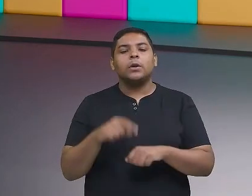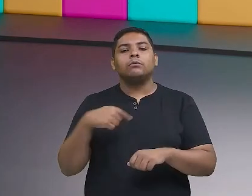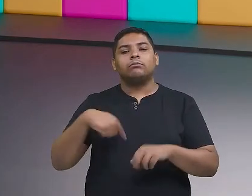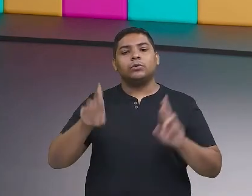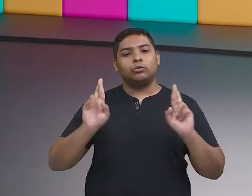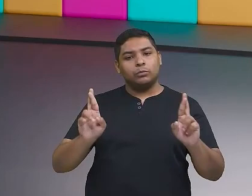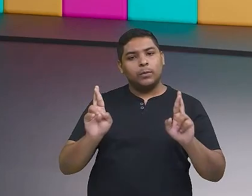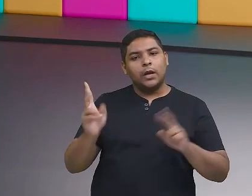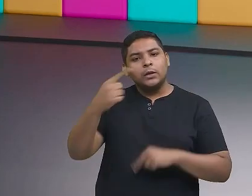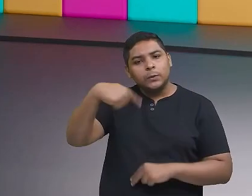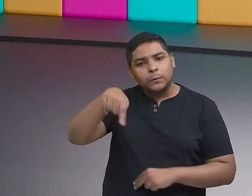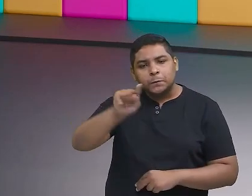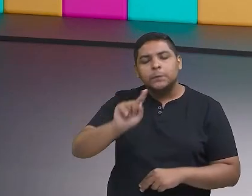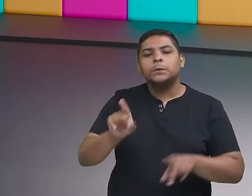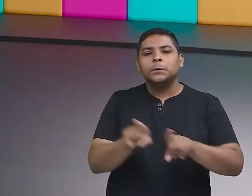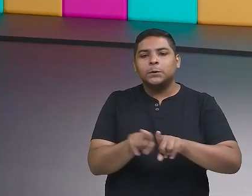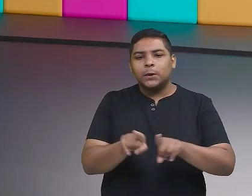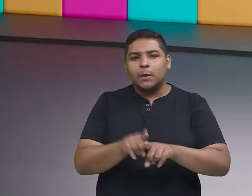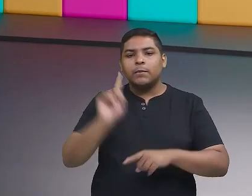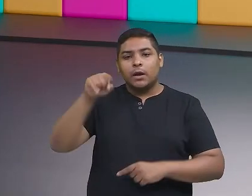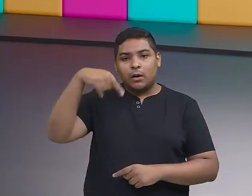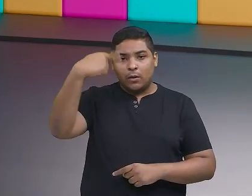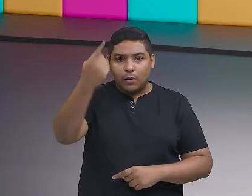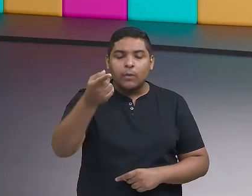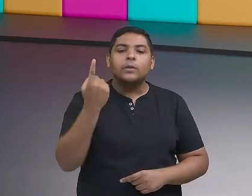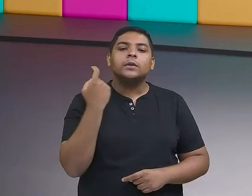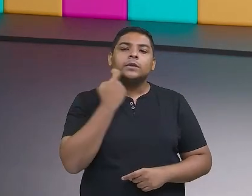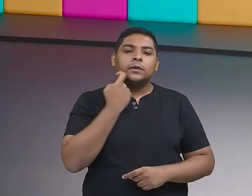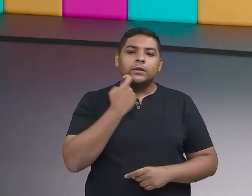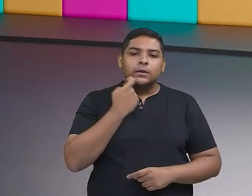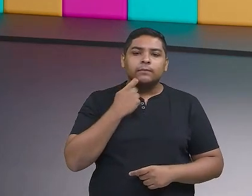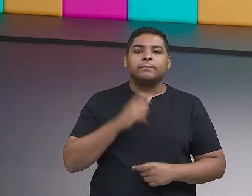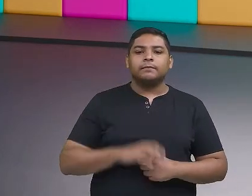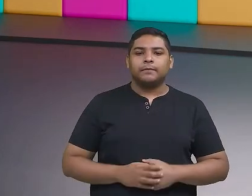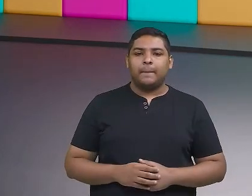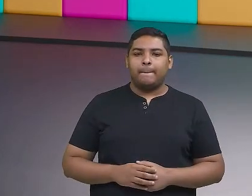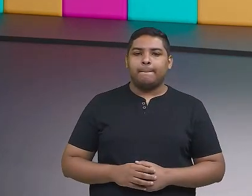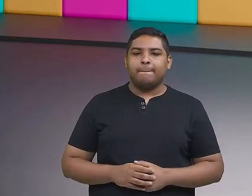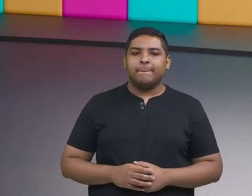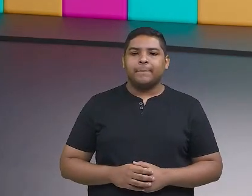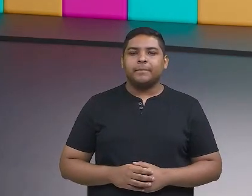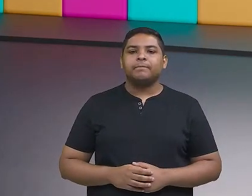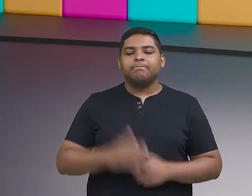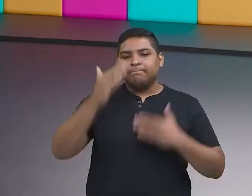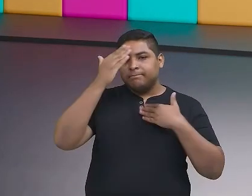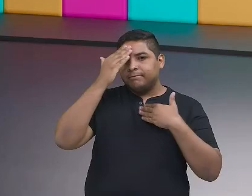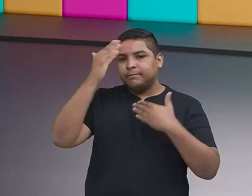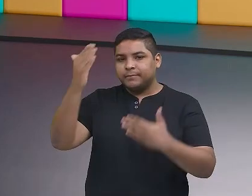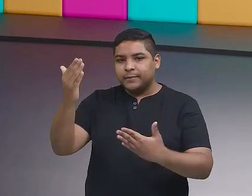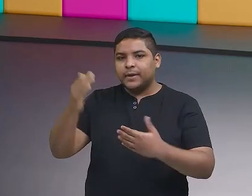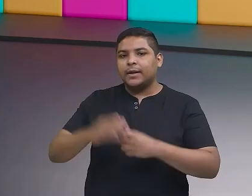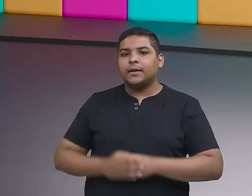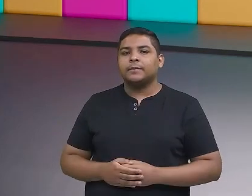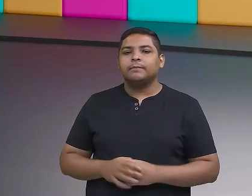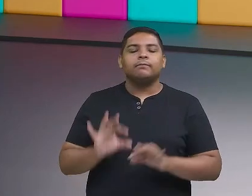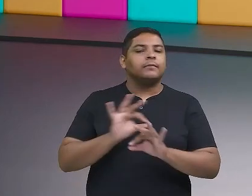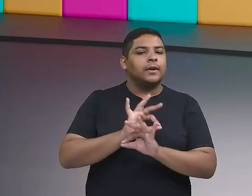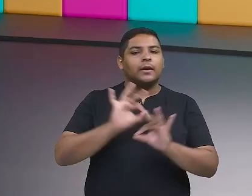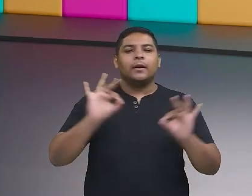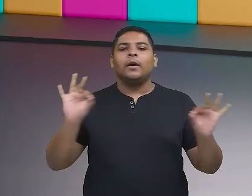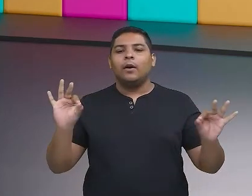grandiosamente vocês na próxima atividade, tá bom? Muito obrigada. Tenha uma